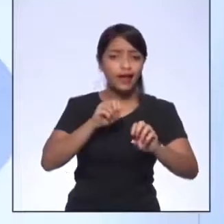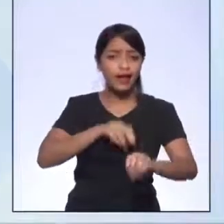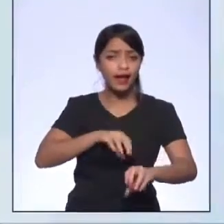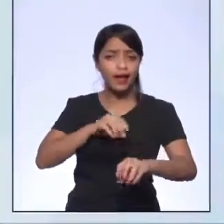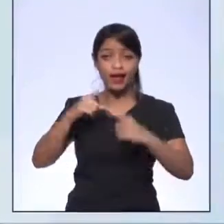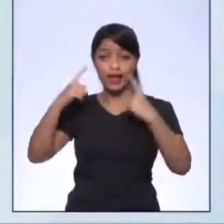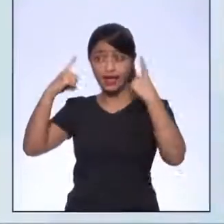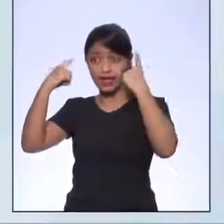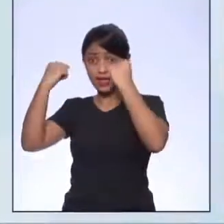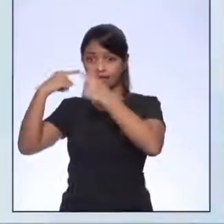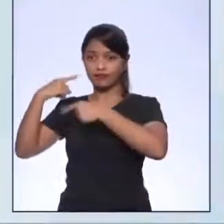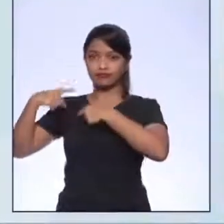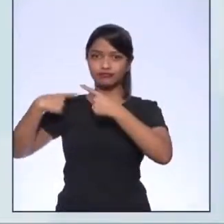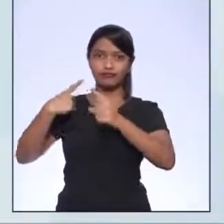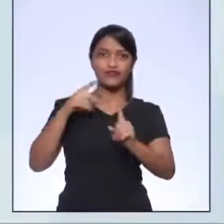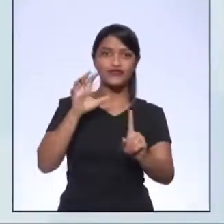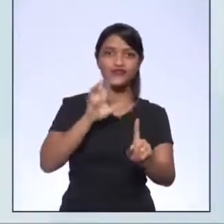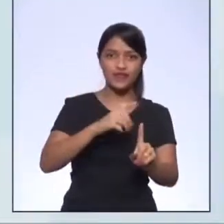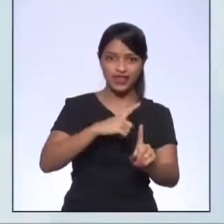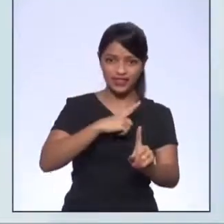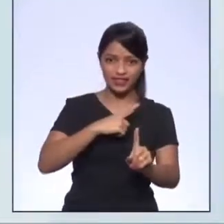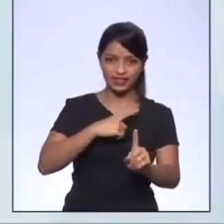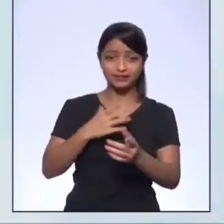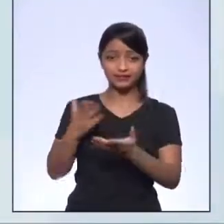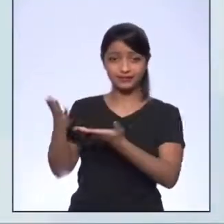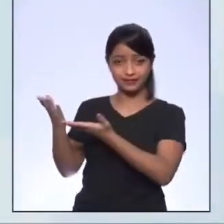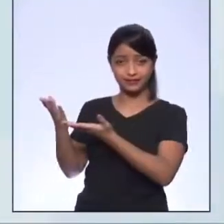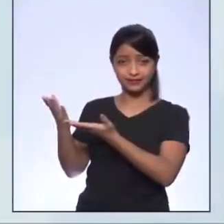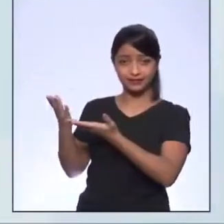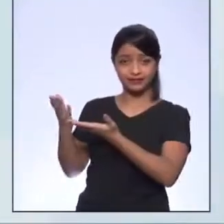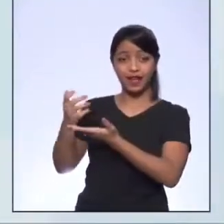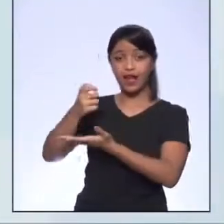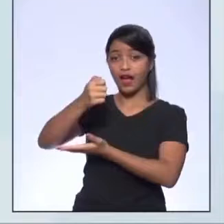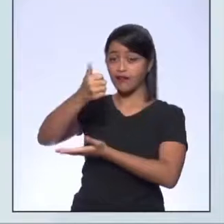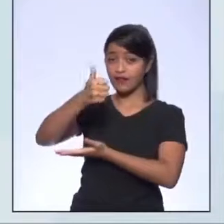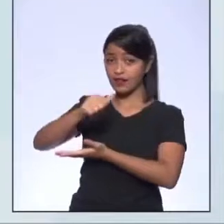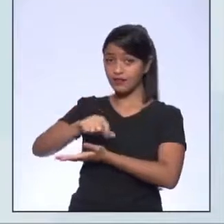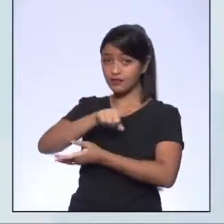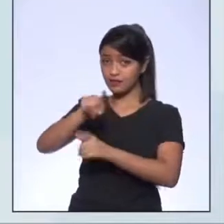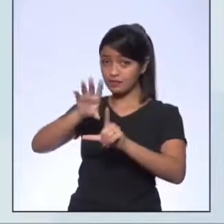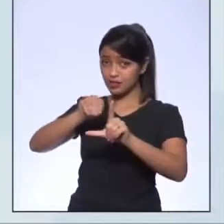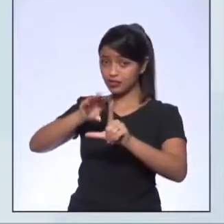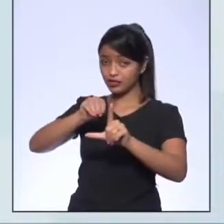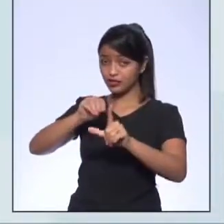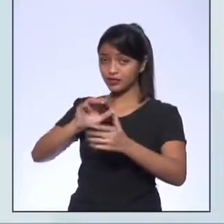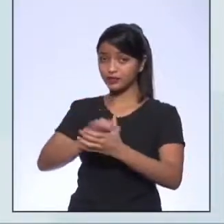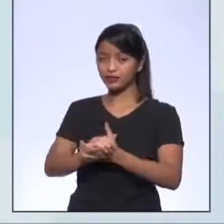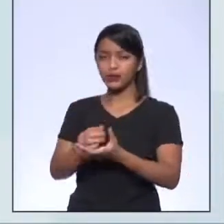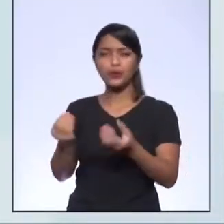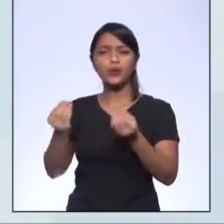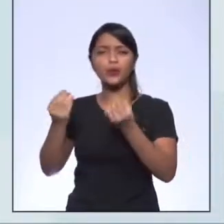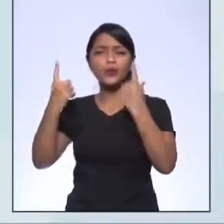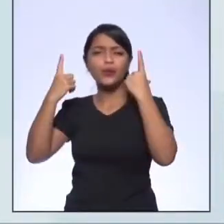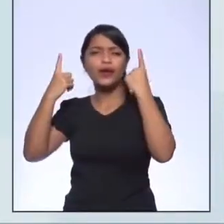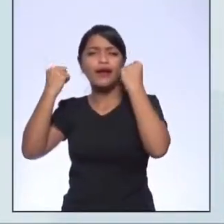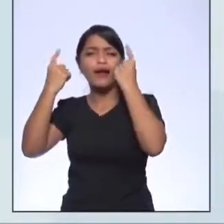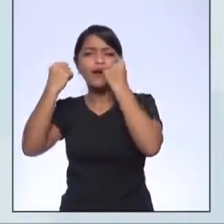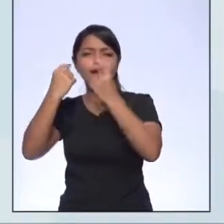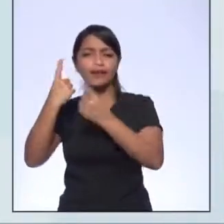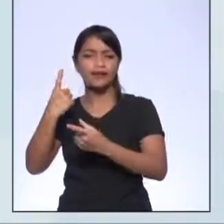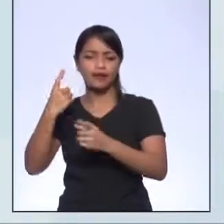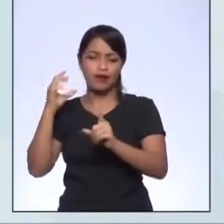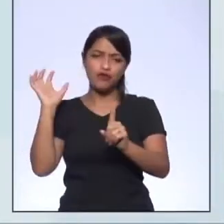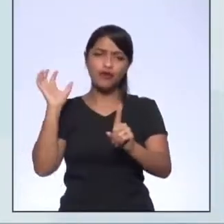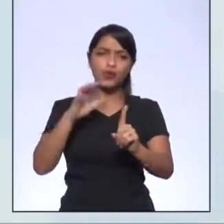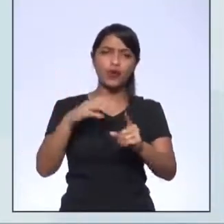da aula, vou pedir que vocês tirem um print. Como a Grécia Antiga influenciou a arte ocidental. Justifique sua resposta